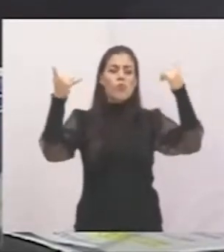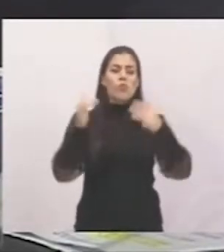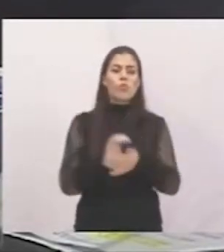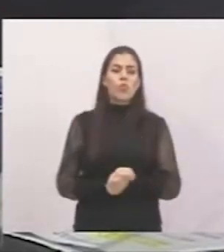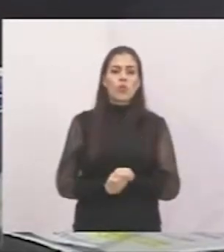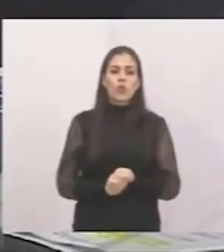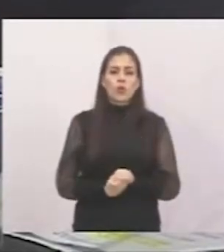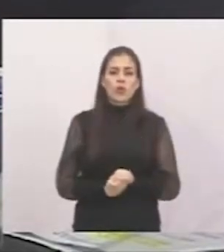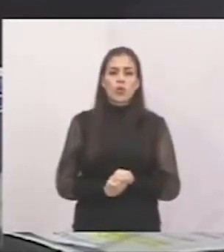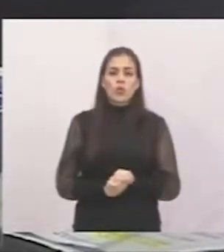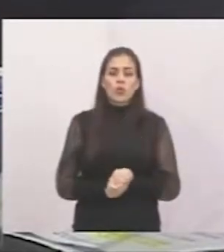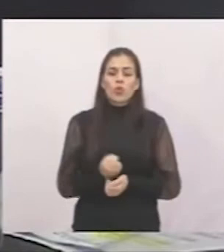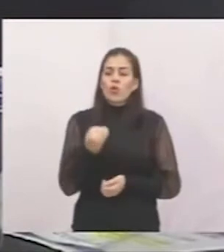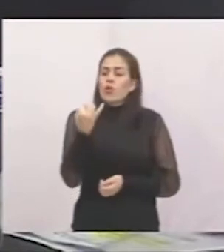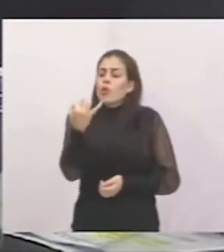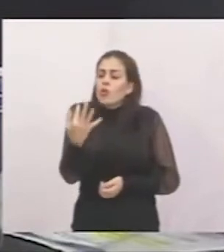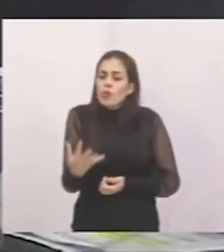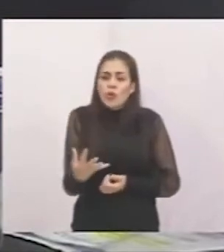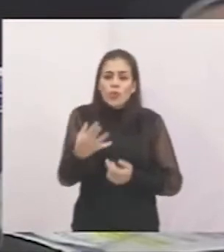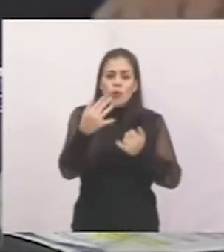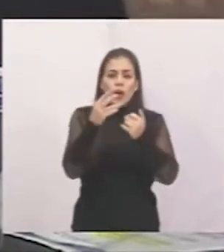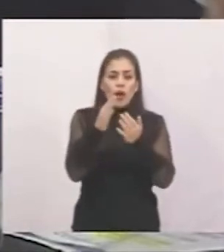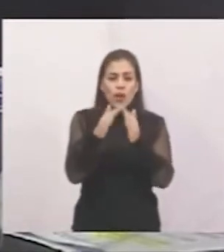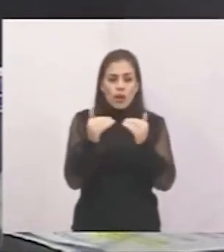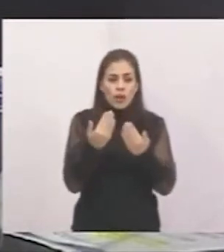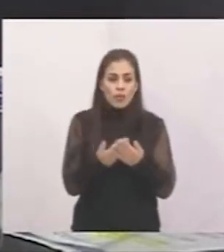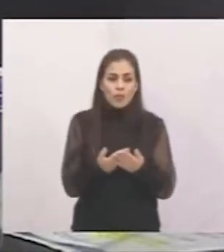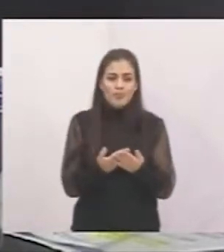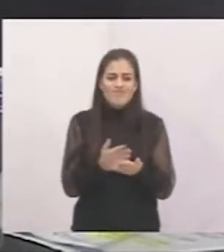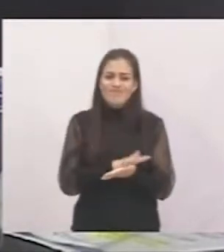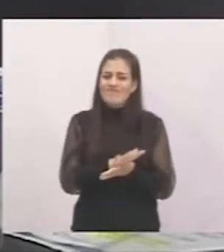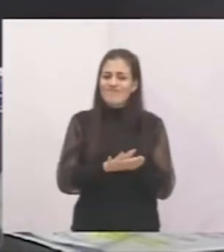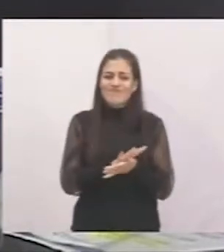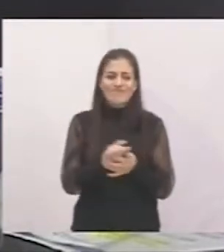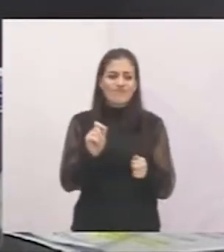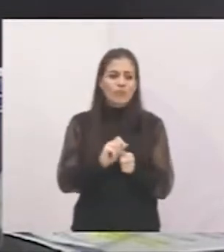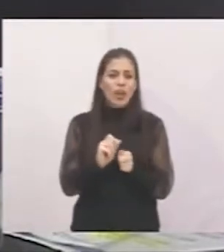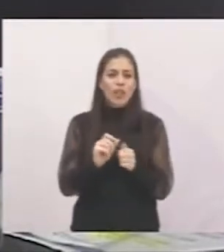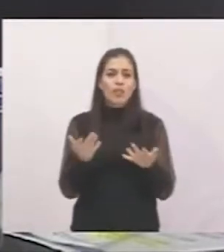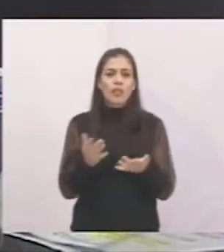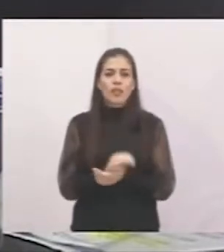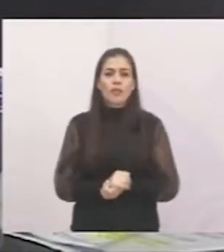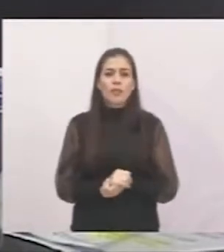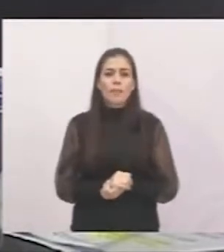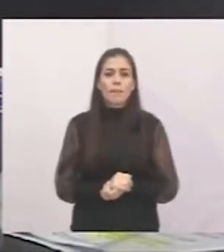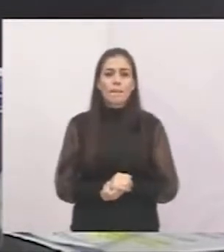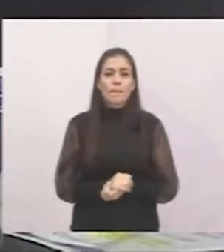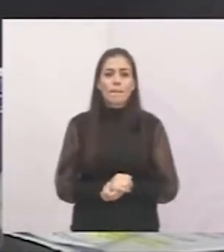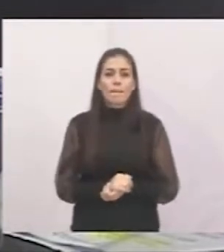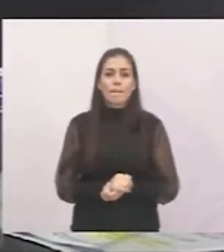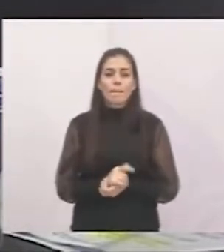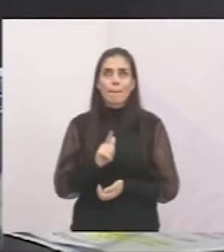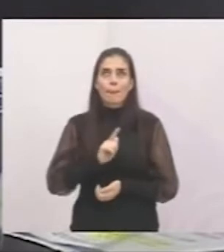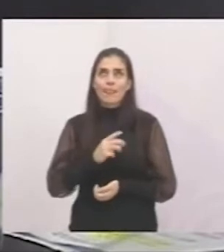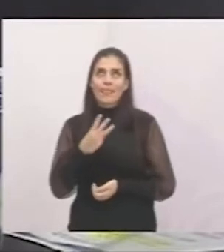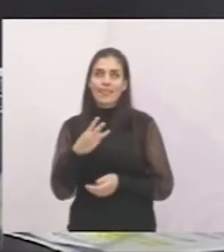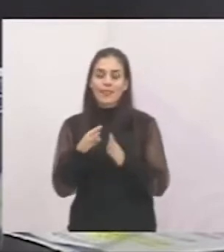requerimento Não fizeram nada Com certeza e caneta três minutos